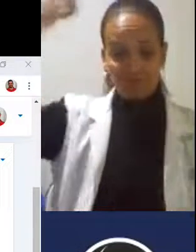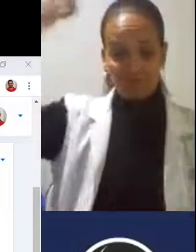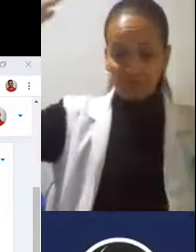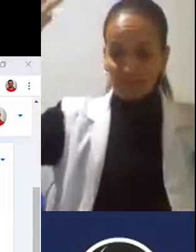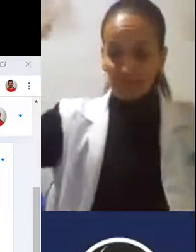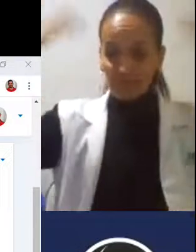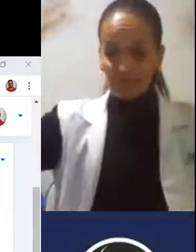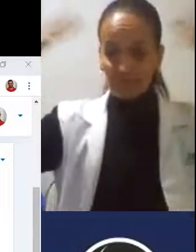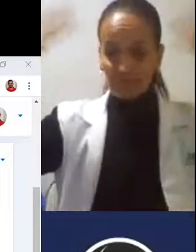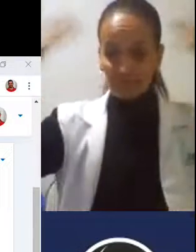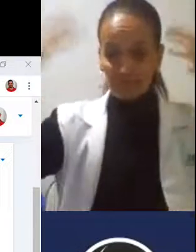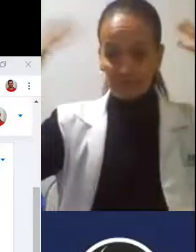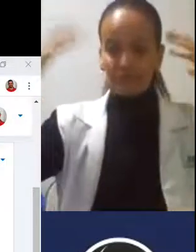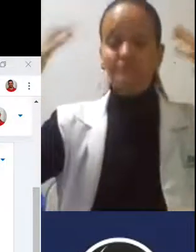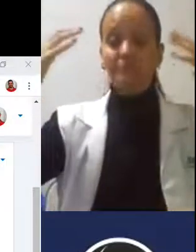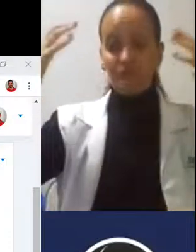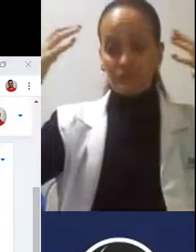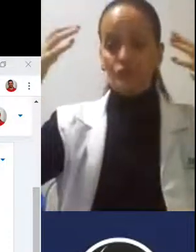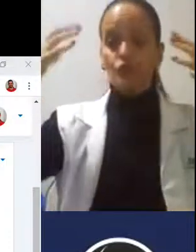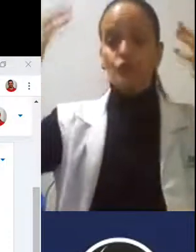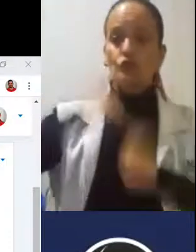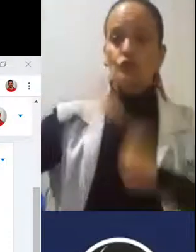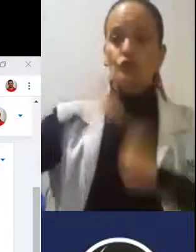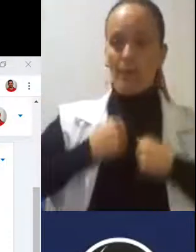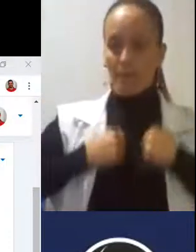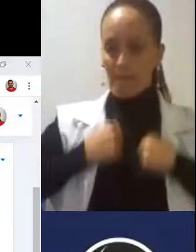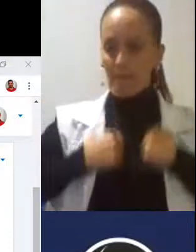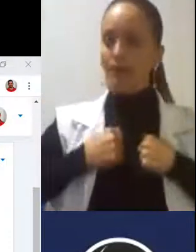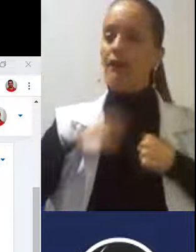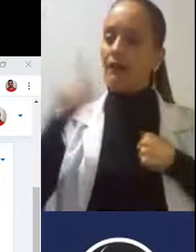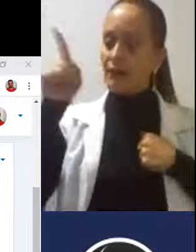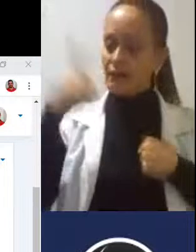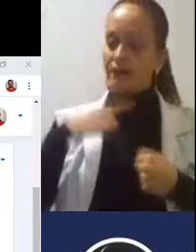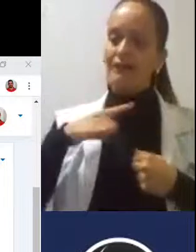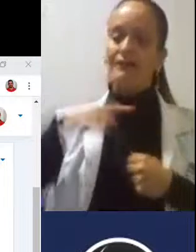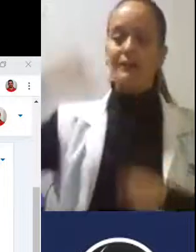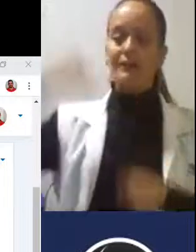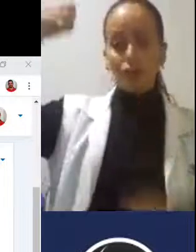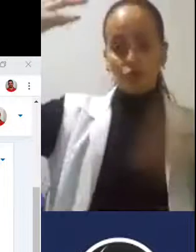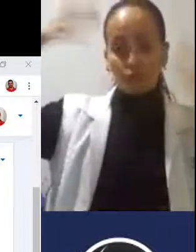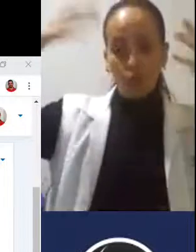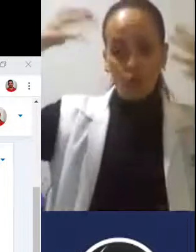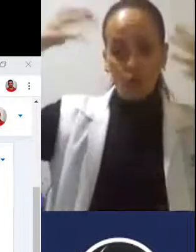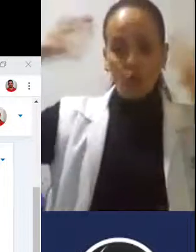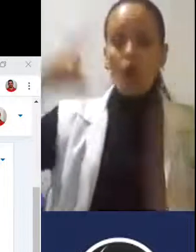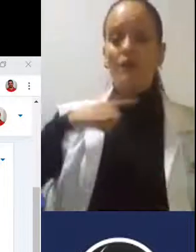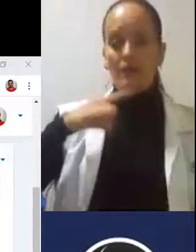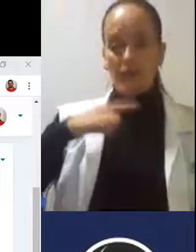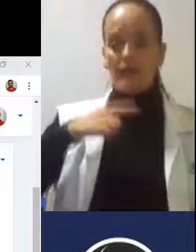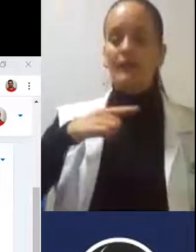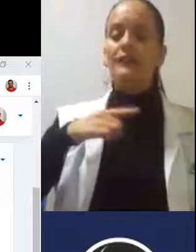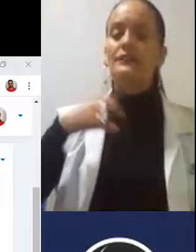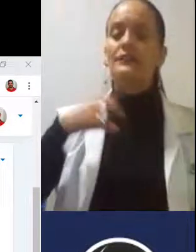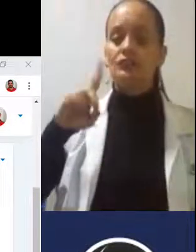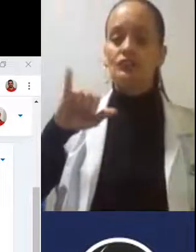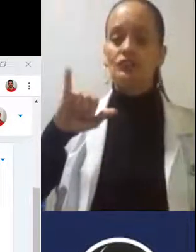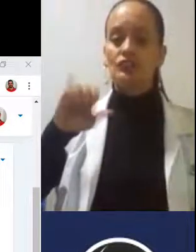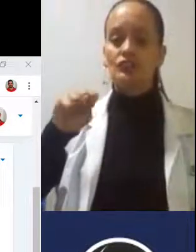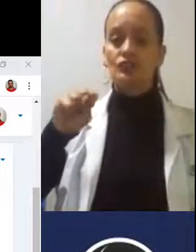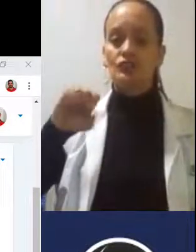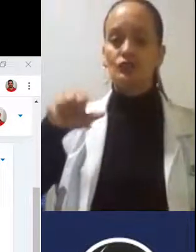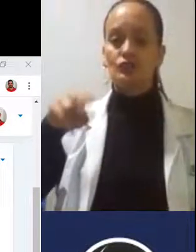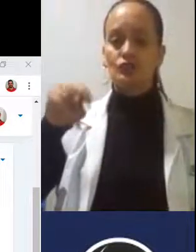resistência. Então, as lâmpadas são resistores, né? Os eletroeletrônicos são resistores. A gente pode também chamar